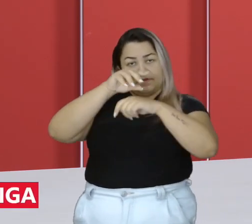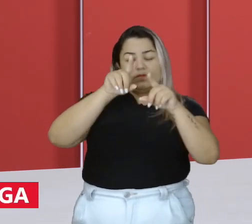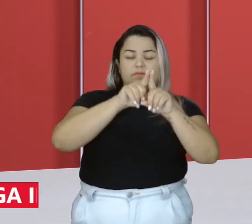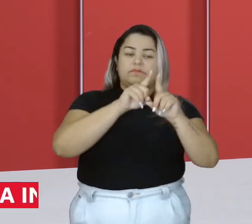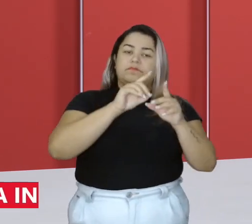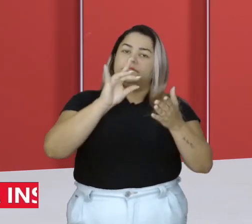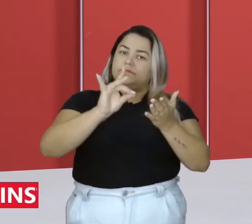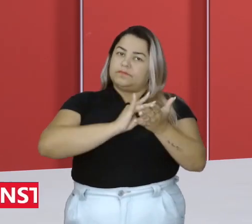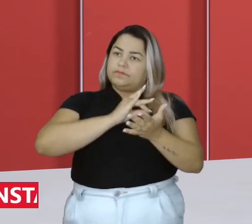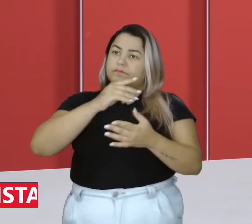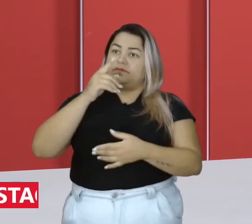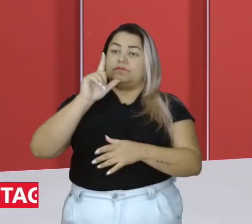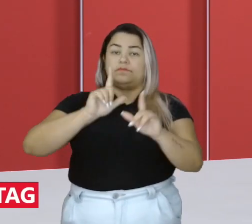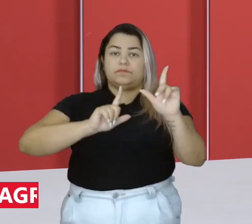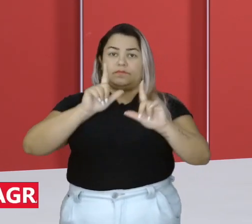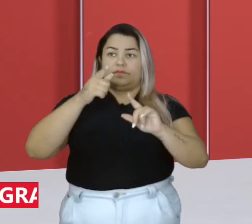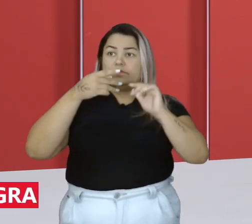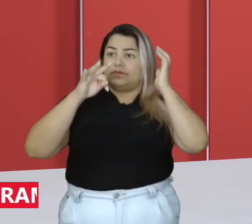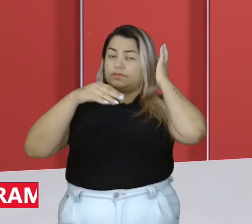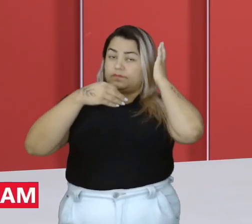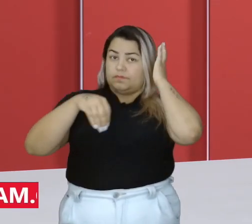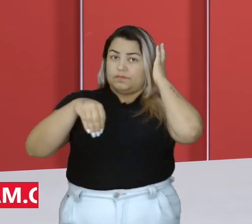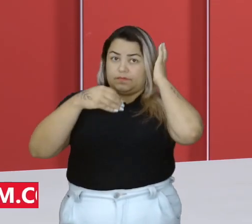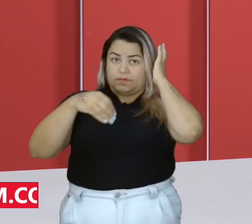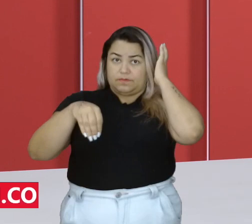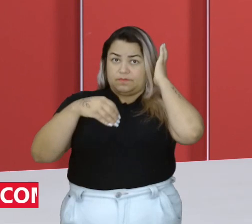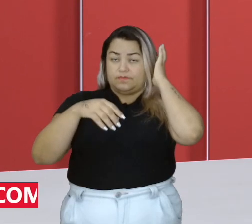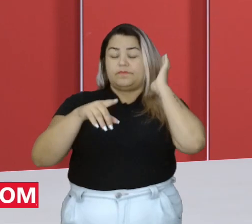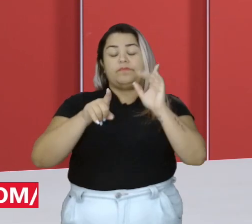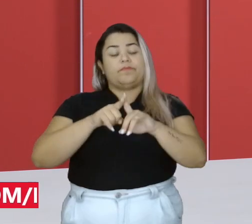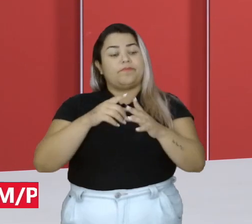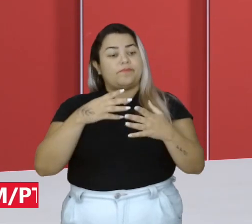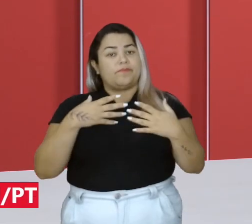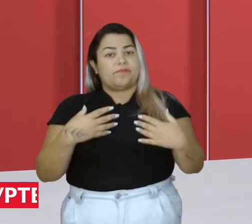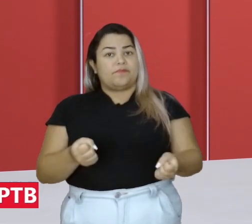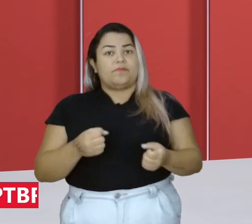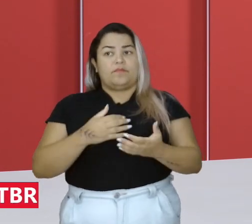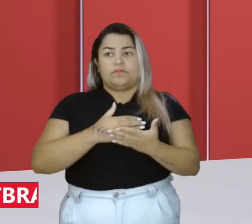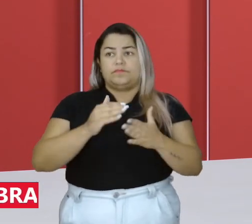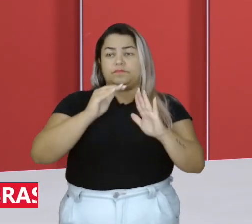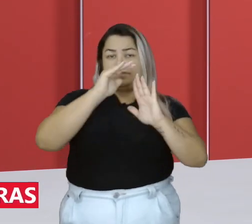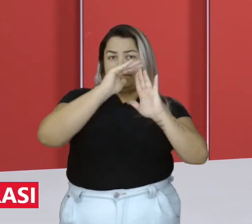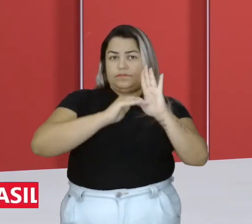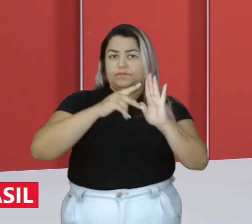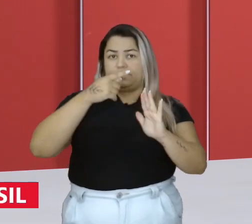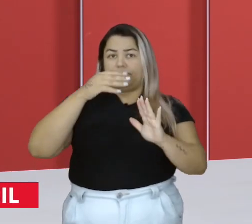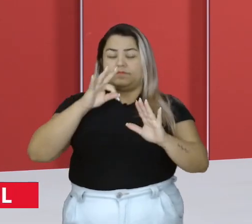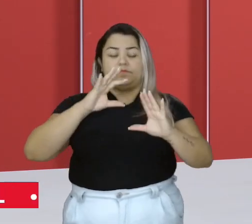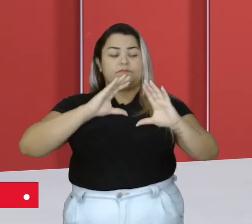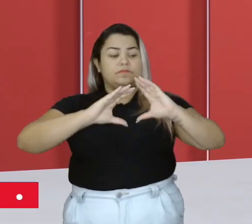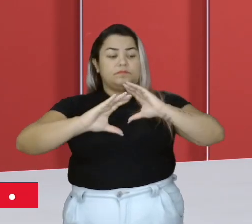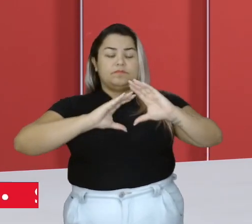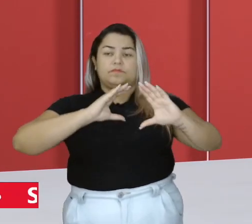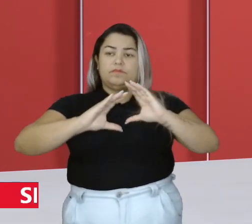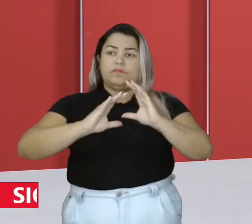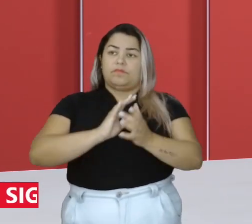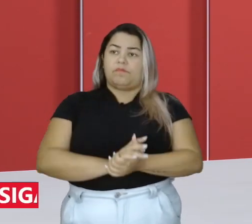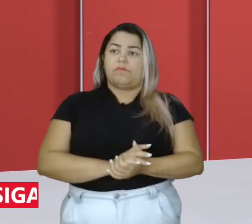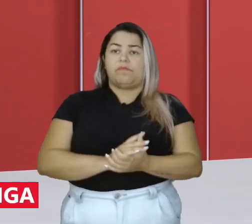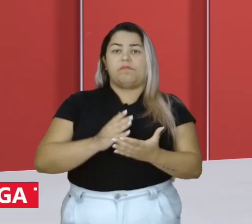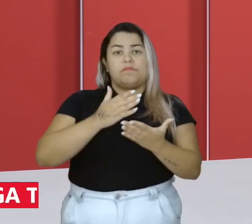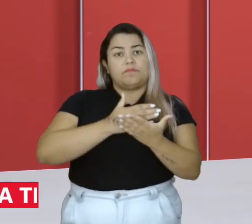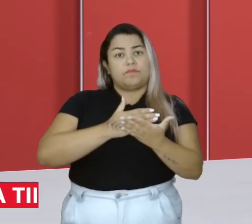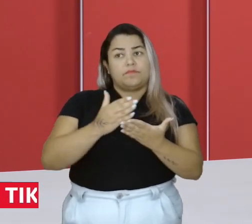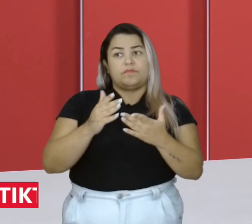TV PT, ative o sininho de notificações e vamos compartilhar o conteúdo da Rede Povo de Comunicação. E a gente